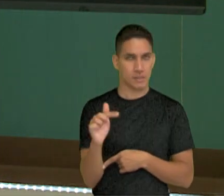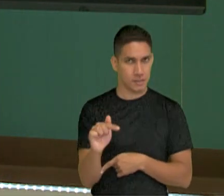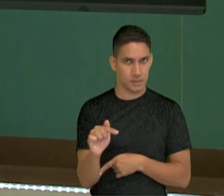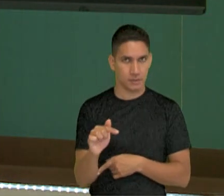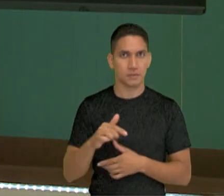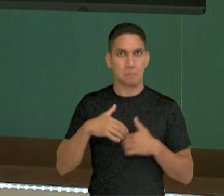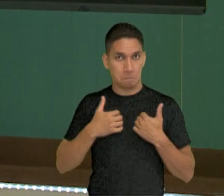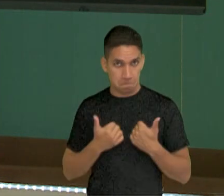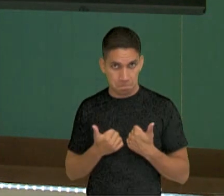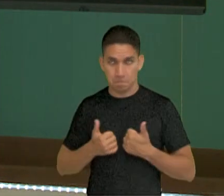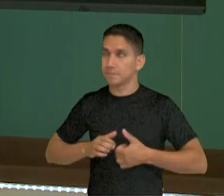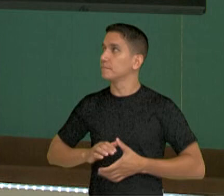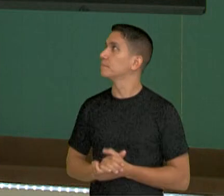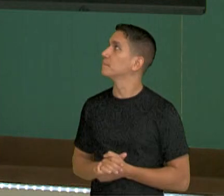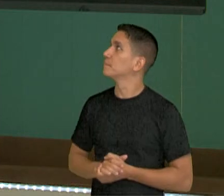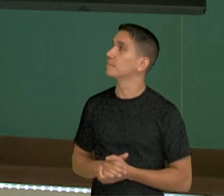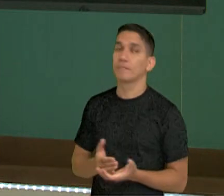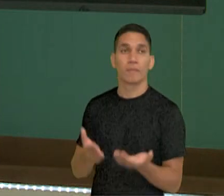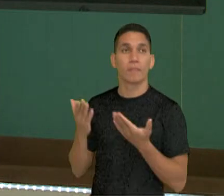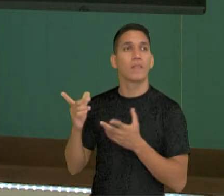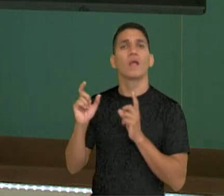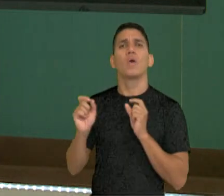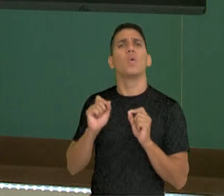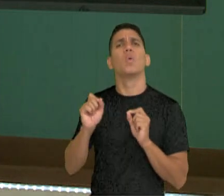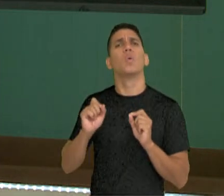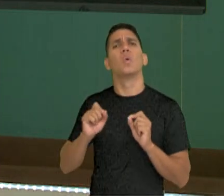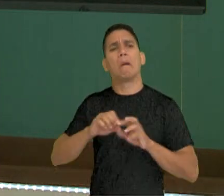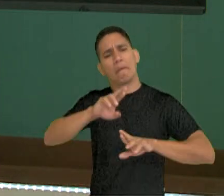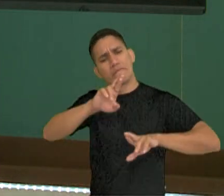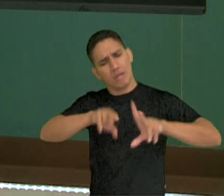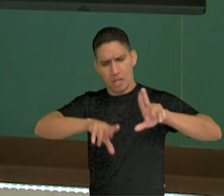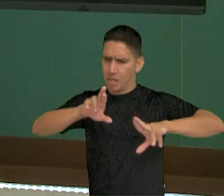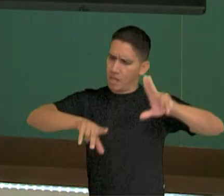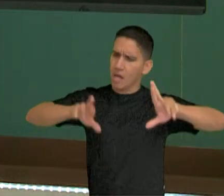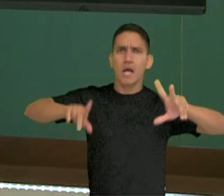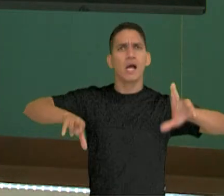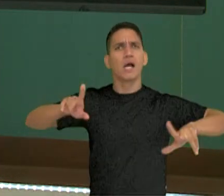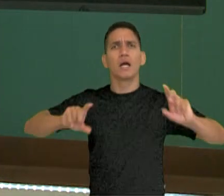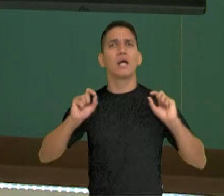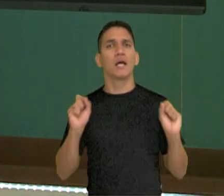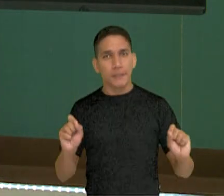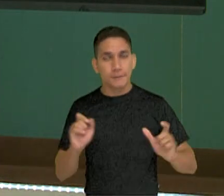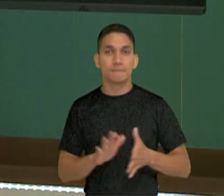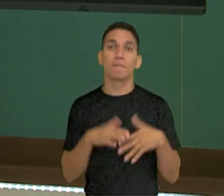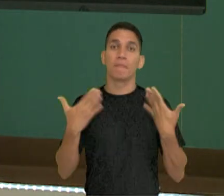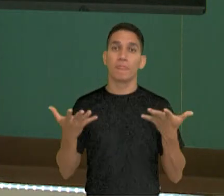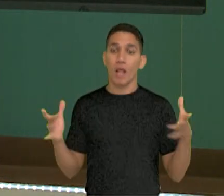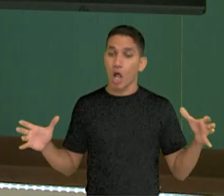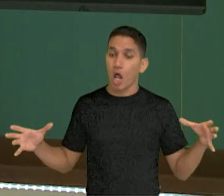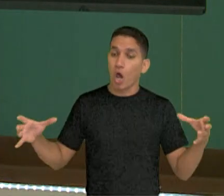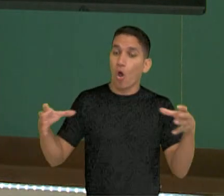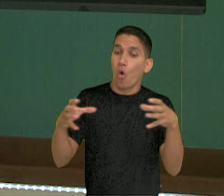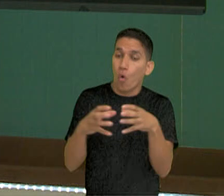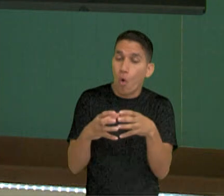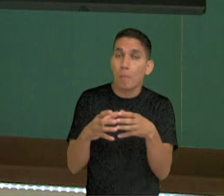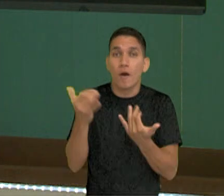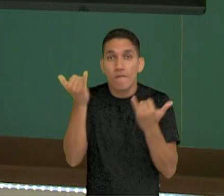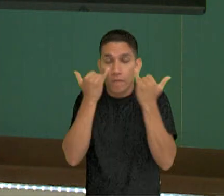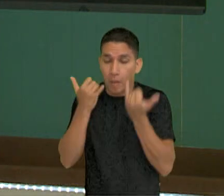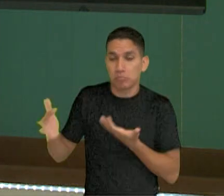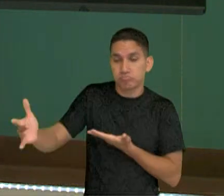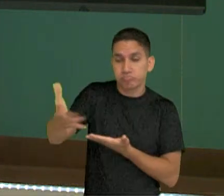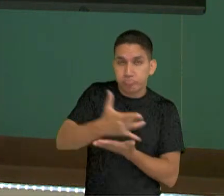2,67. Tranquilo? Então, o que seria esta variância aqui? Dado um conjunto de dados, a variância é